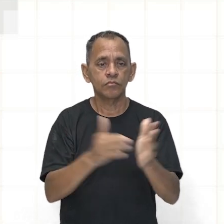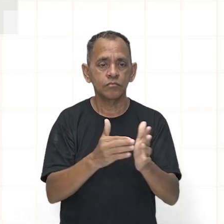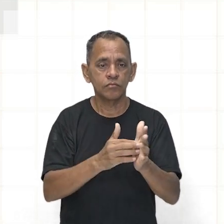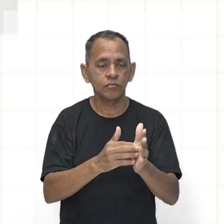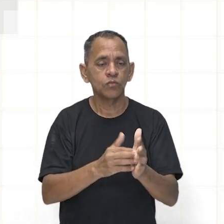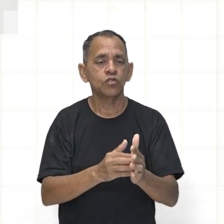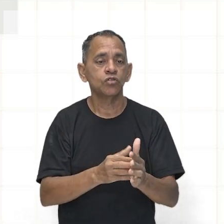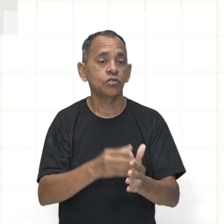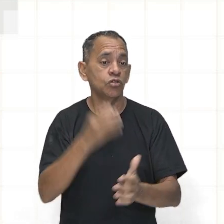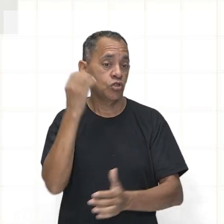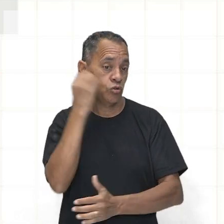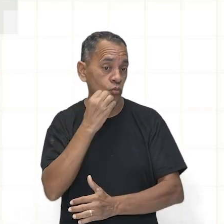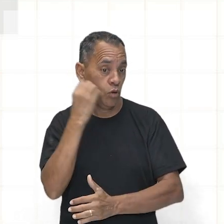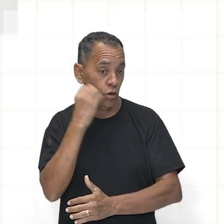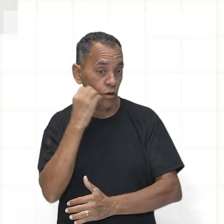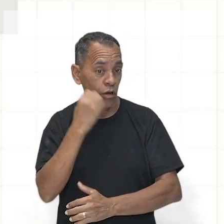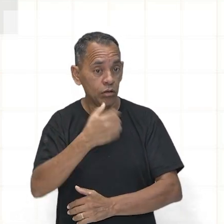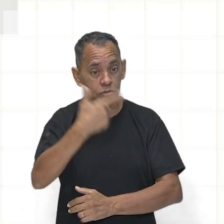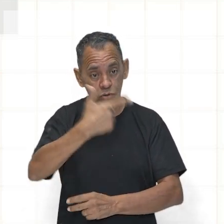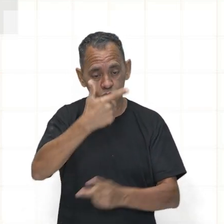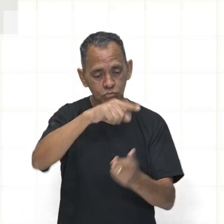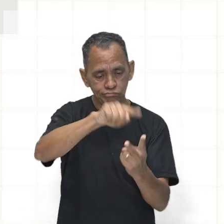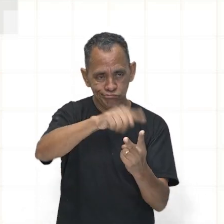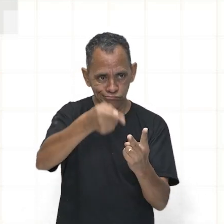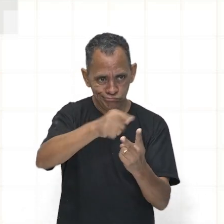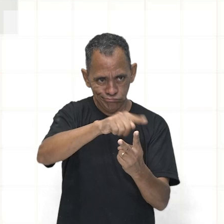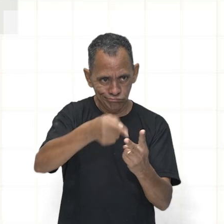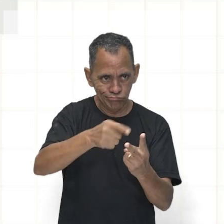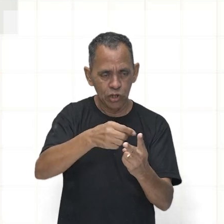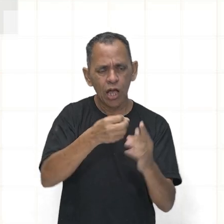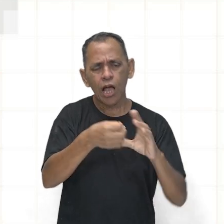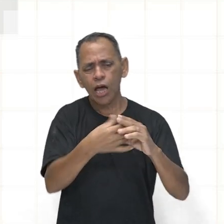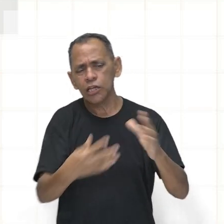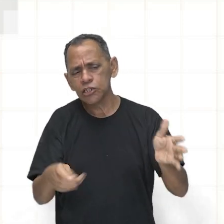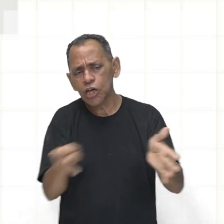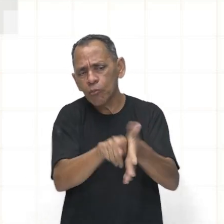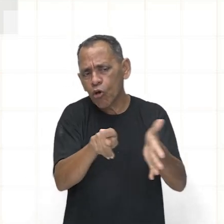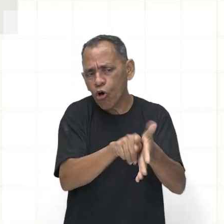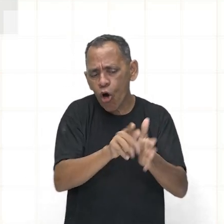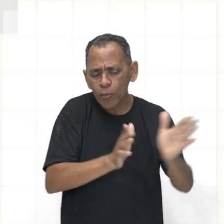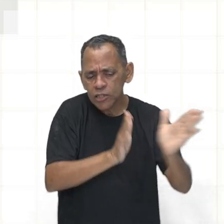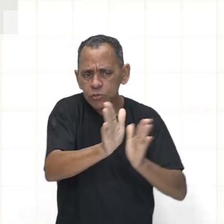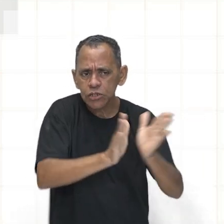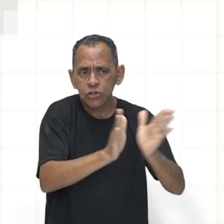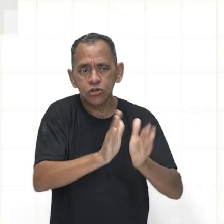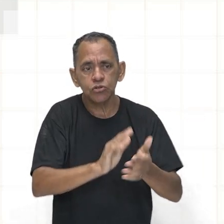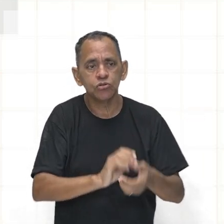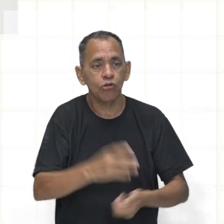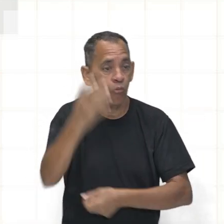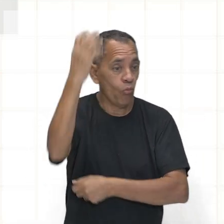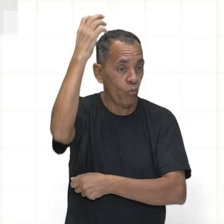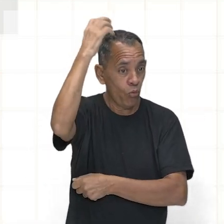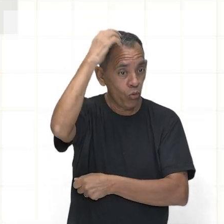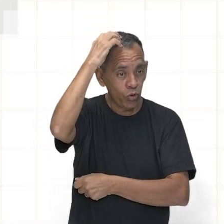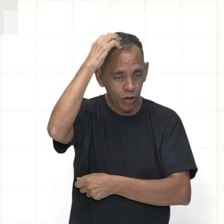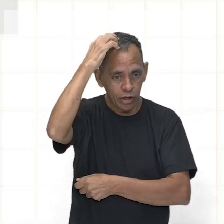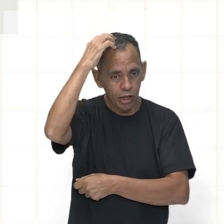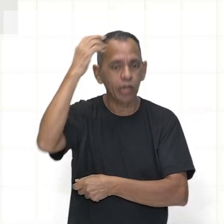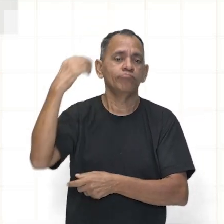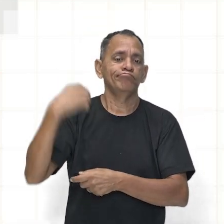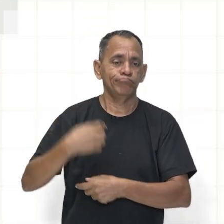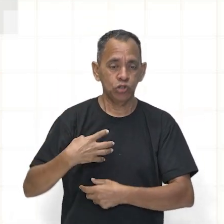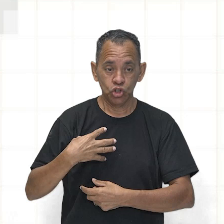segundo reinado, na figura de Dom Pedro II, certo? Quais são as características do Império? Nós temos aqui